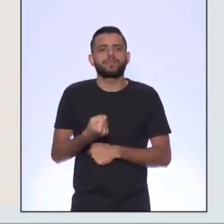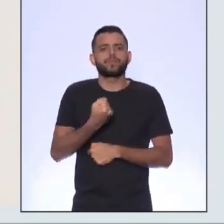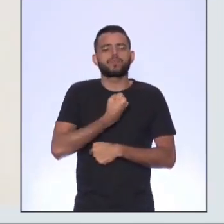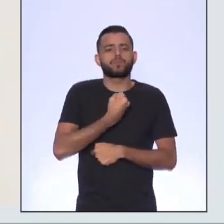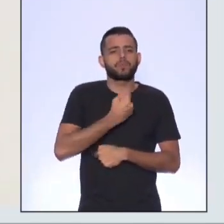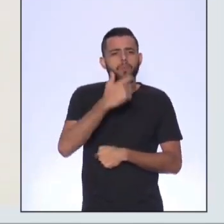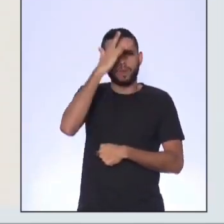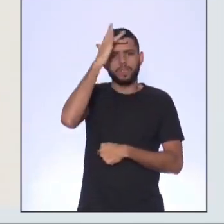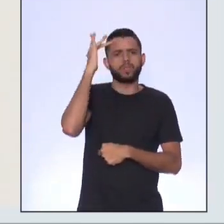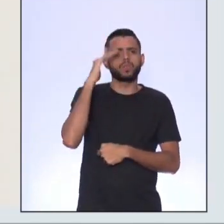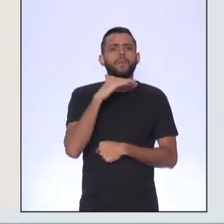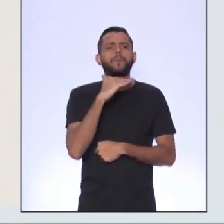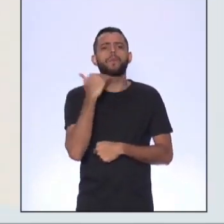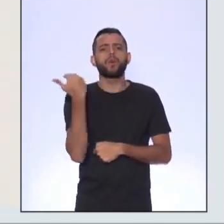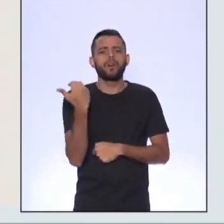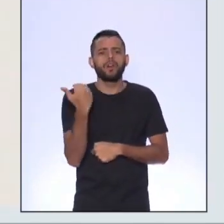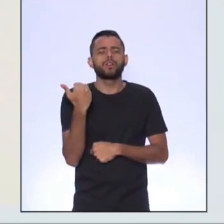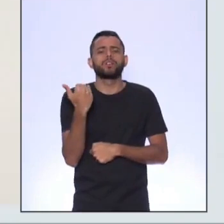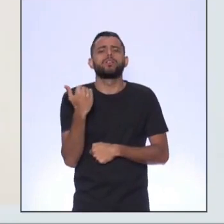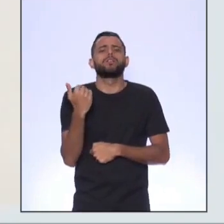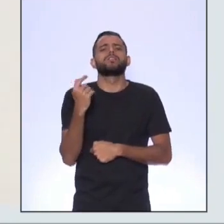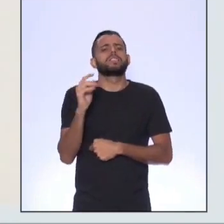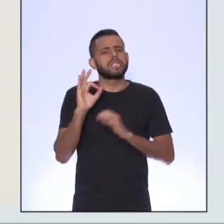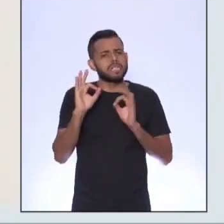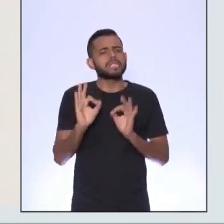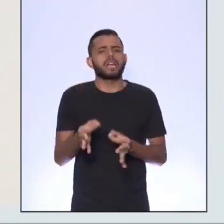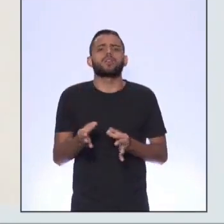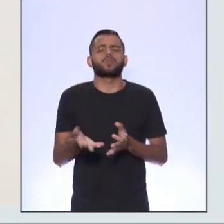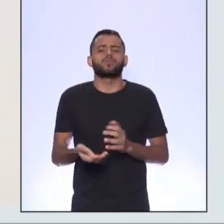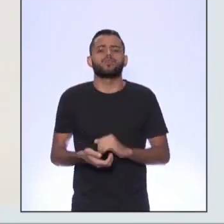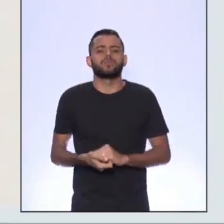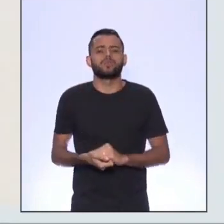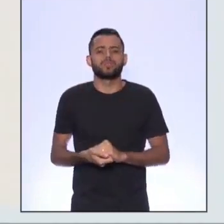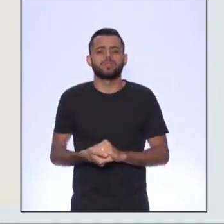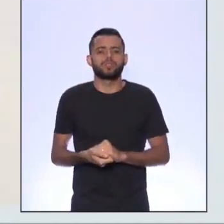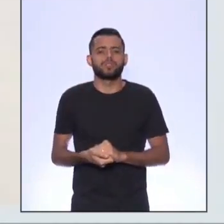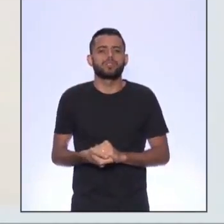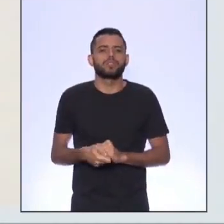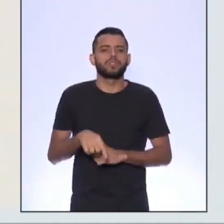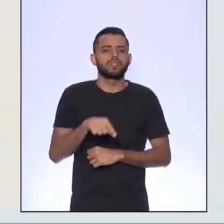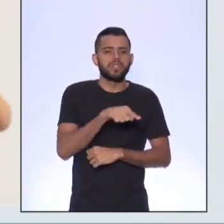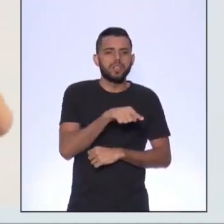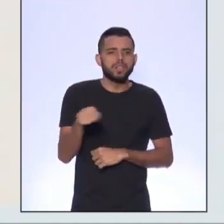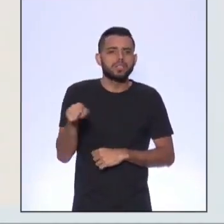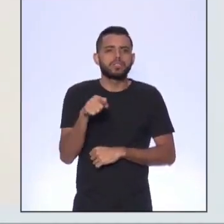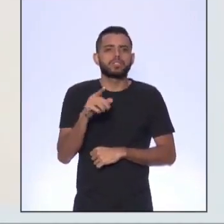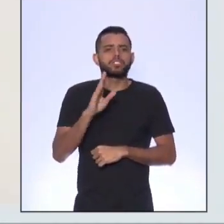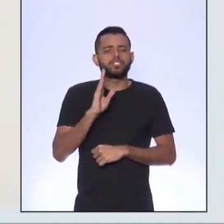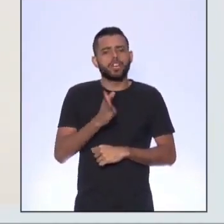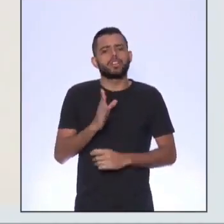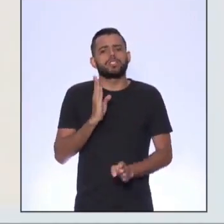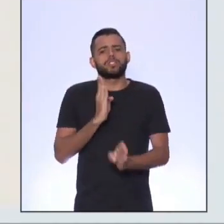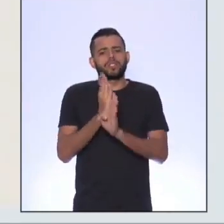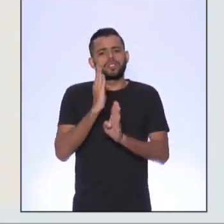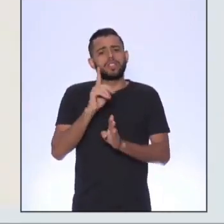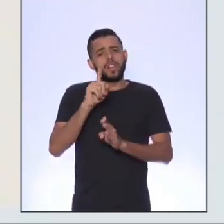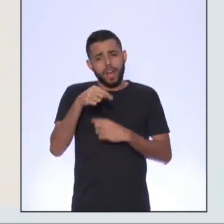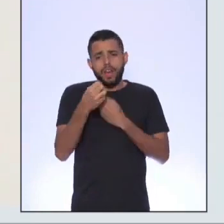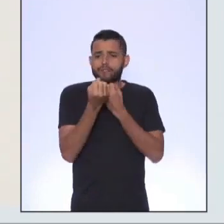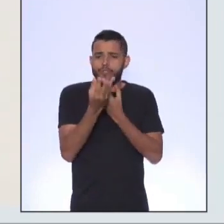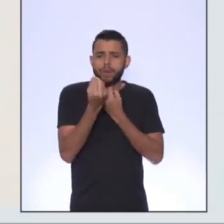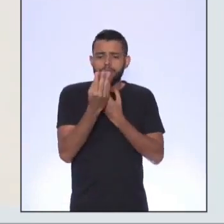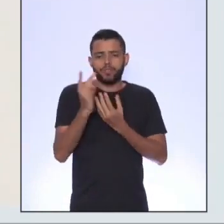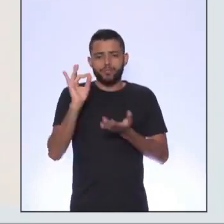mortos confirmados pelos bombeiros é correto, né? Desses, tantos estão identificados. São informações